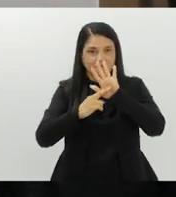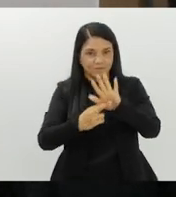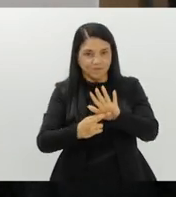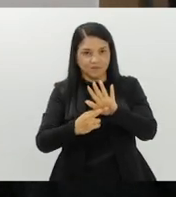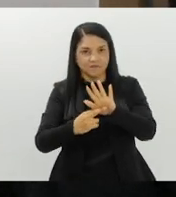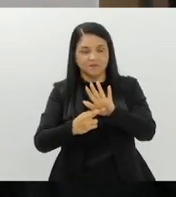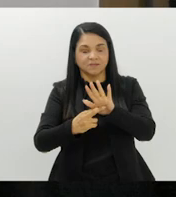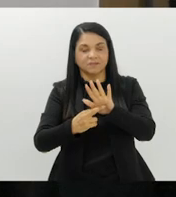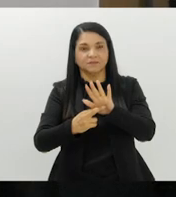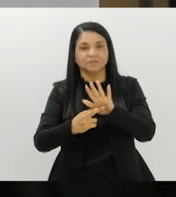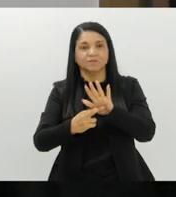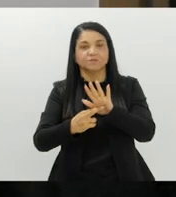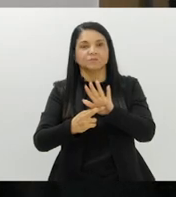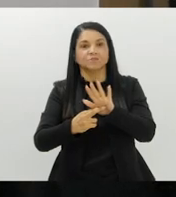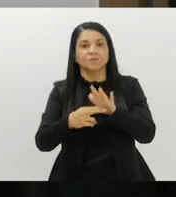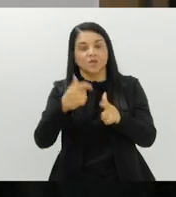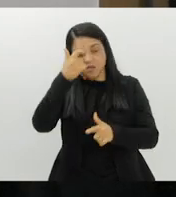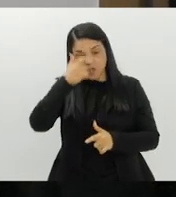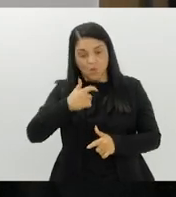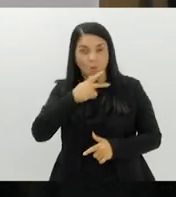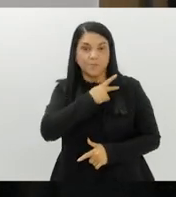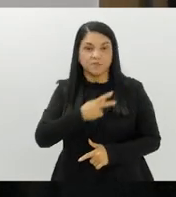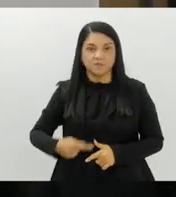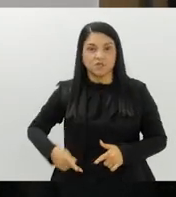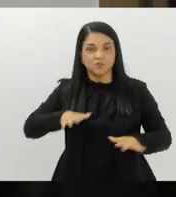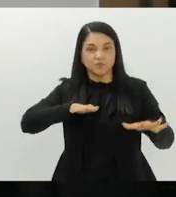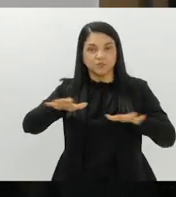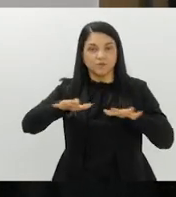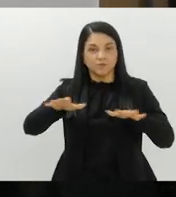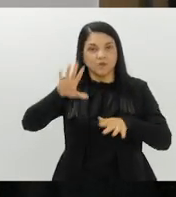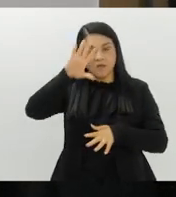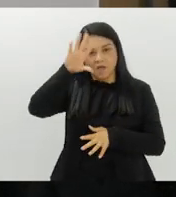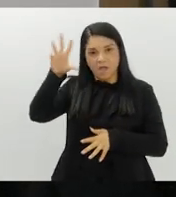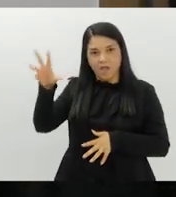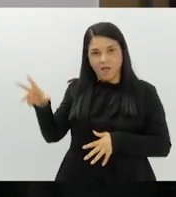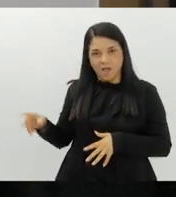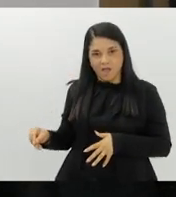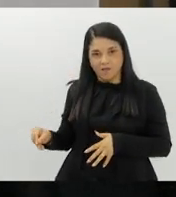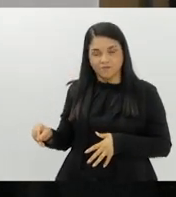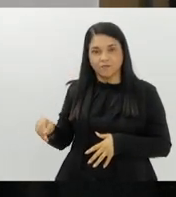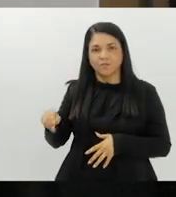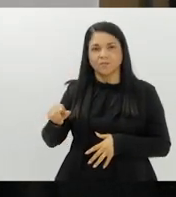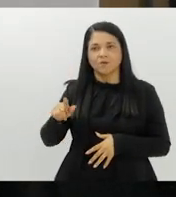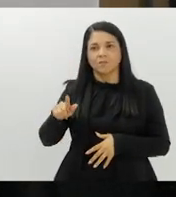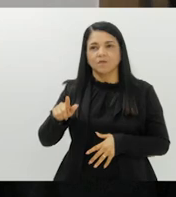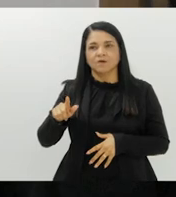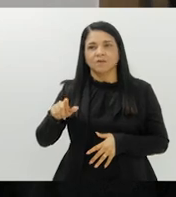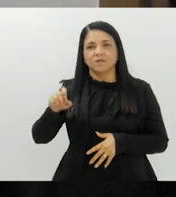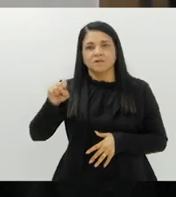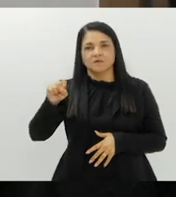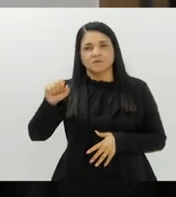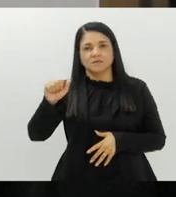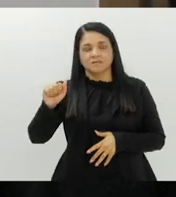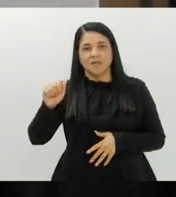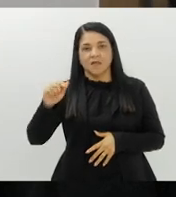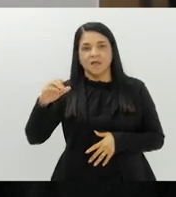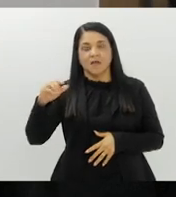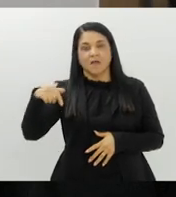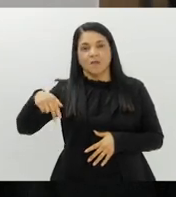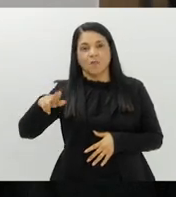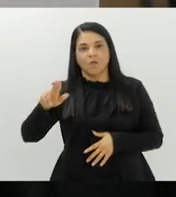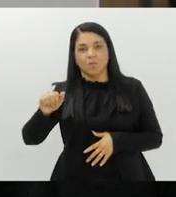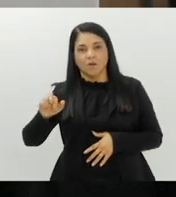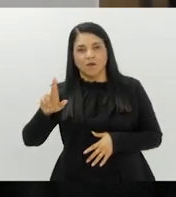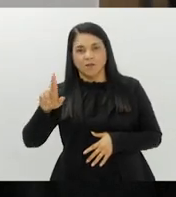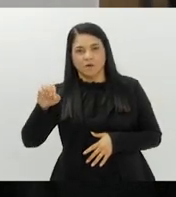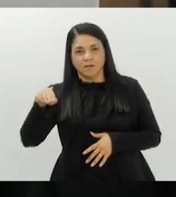estando representando por mim, porque eu sou presidente do movimento Afro-Saquá, que é um movimento que a gente faz lá, Saquarema, que já temos isso há mais